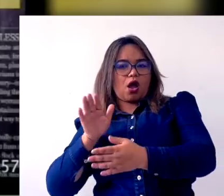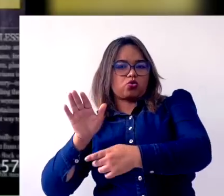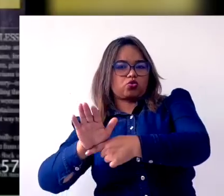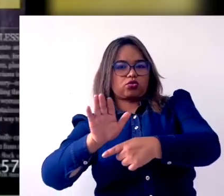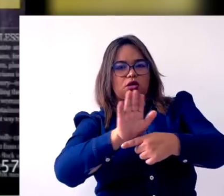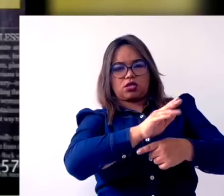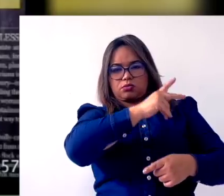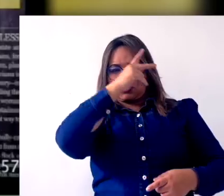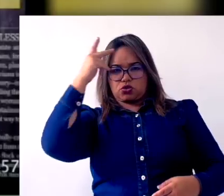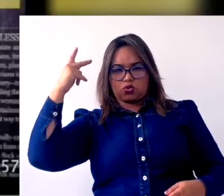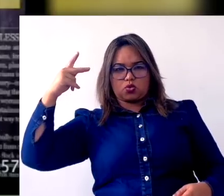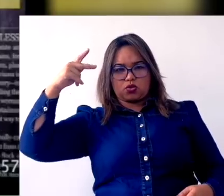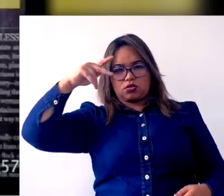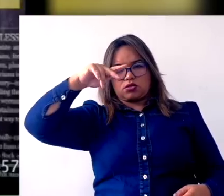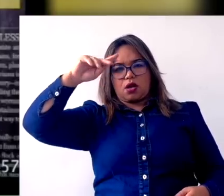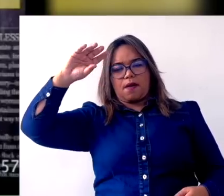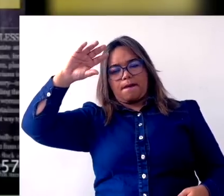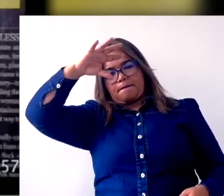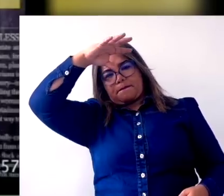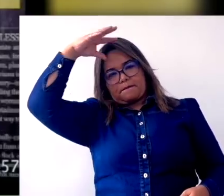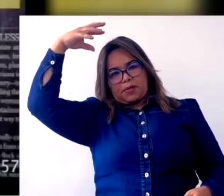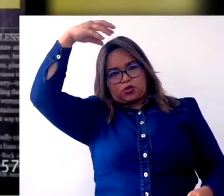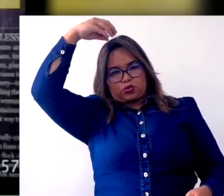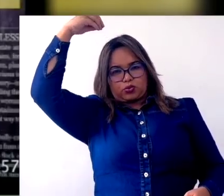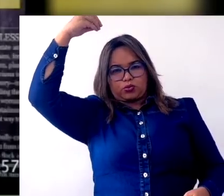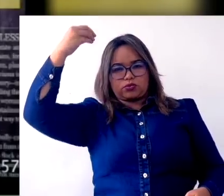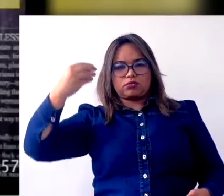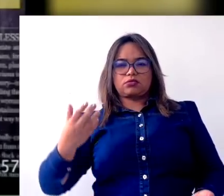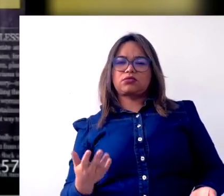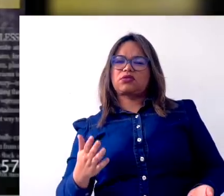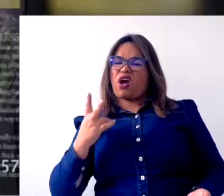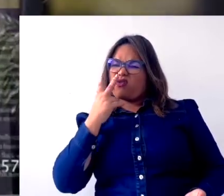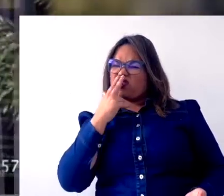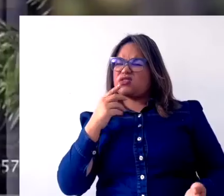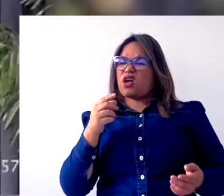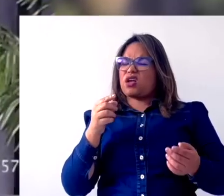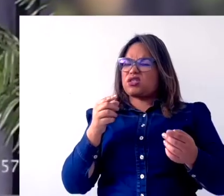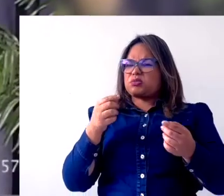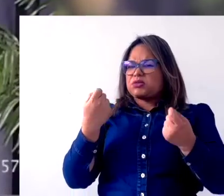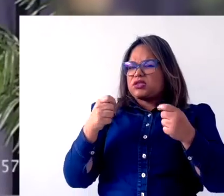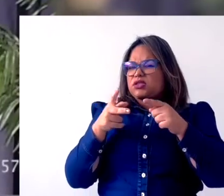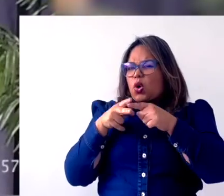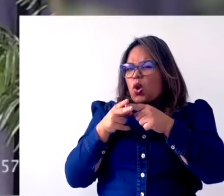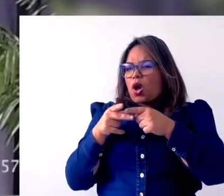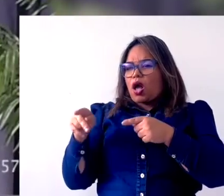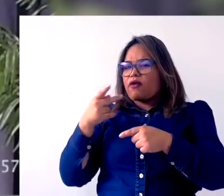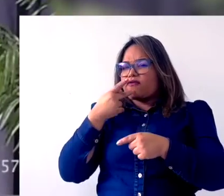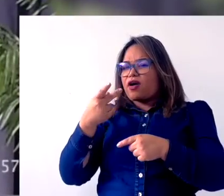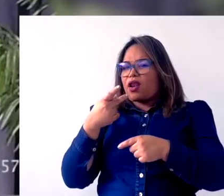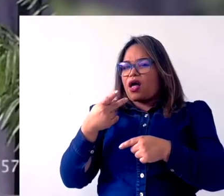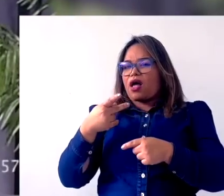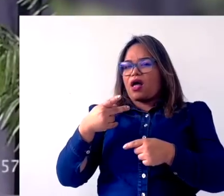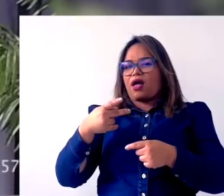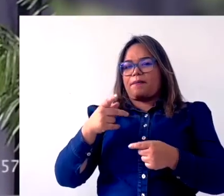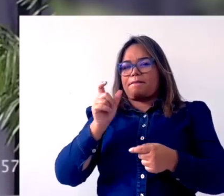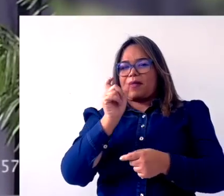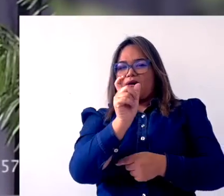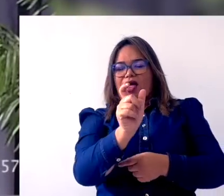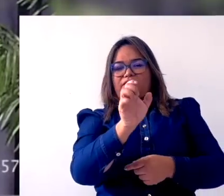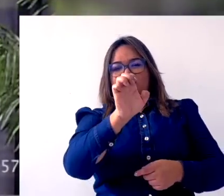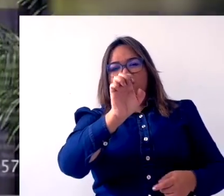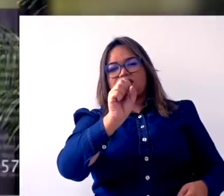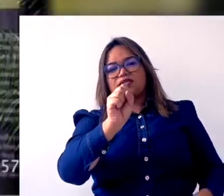da espiritualidade. Talvez essa declaração deva ser corrigida. Deveria dizer espiritismo.